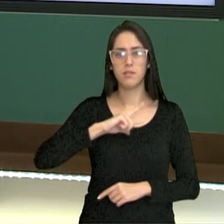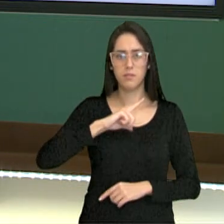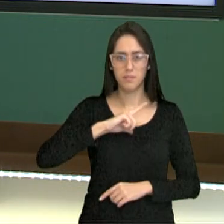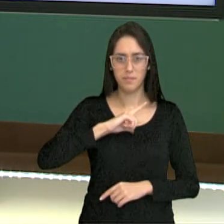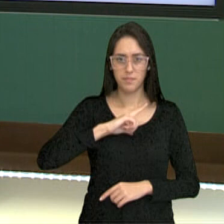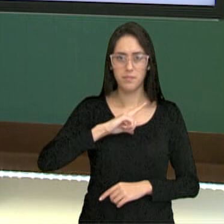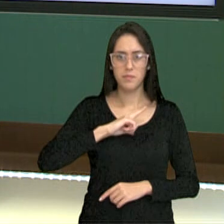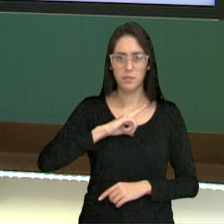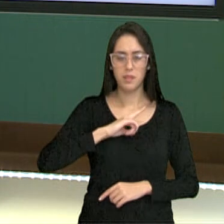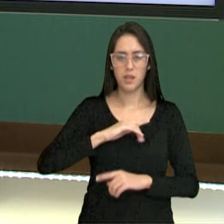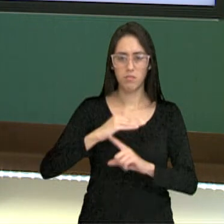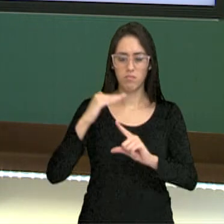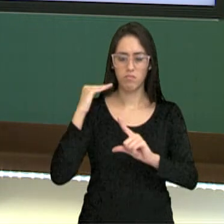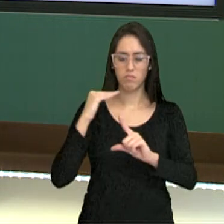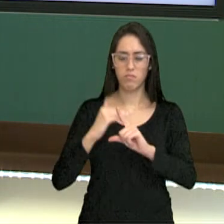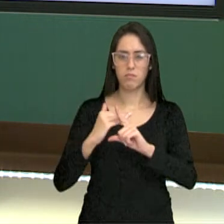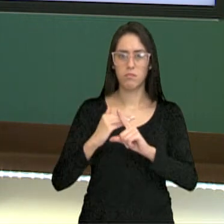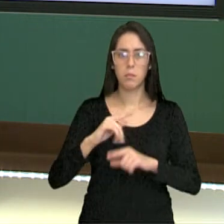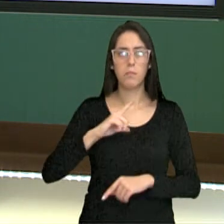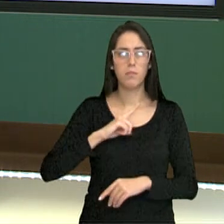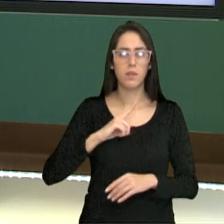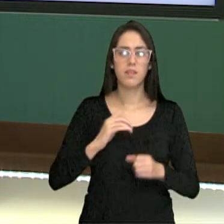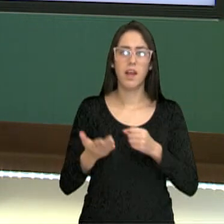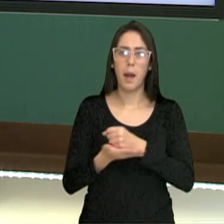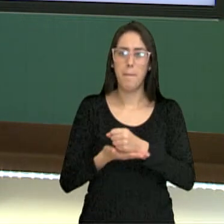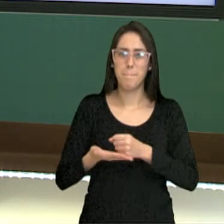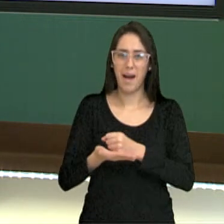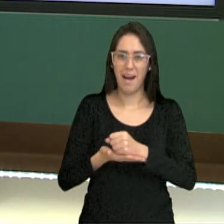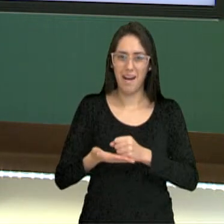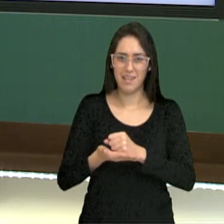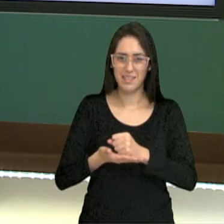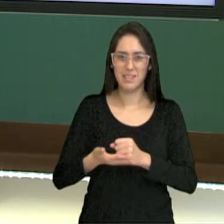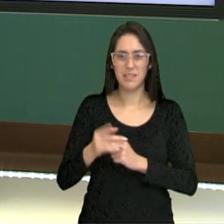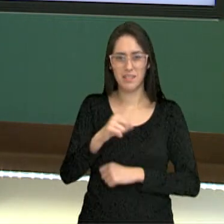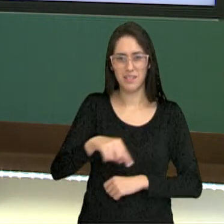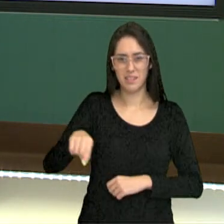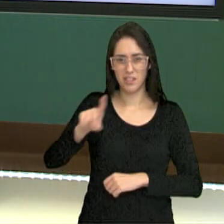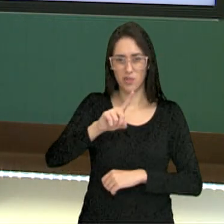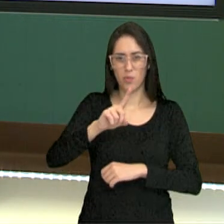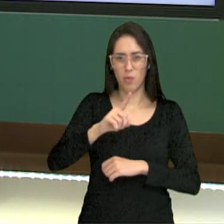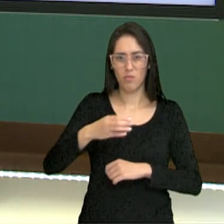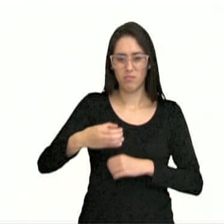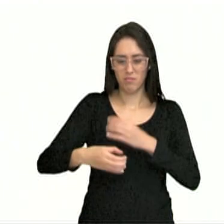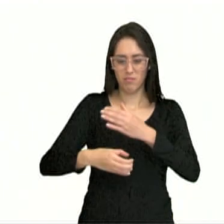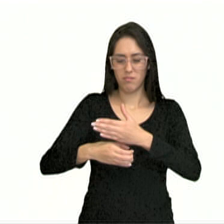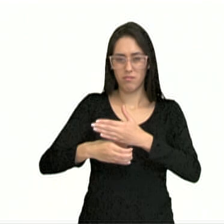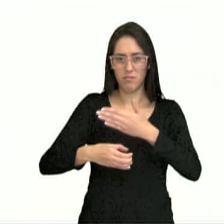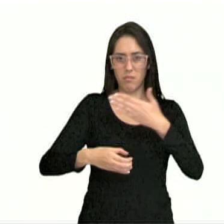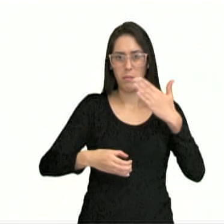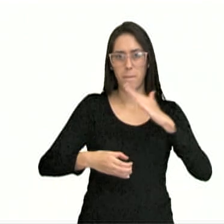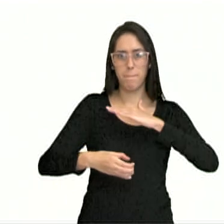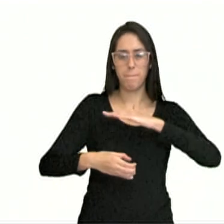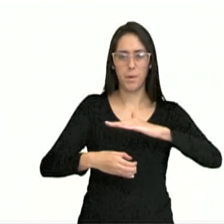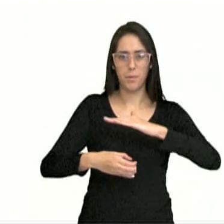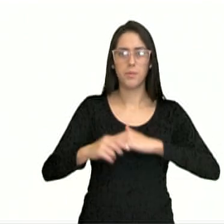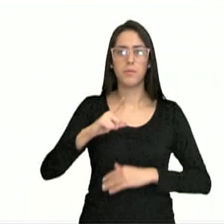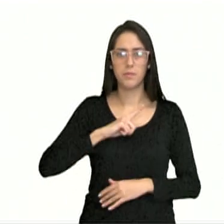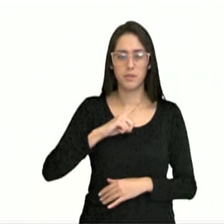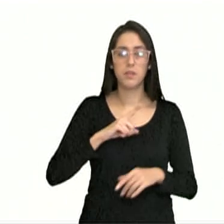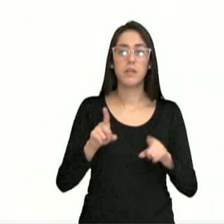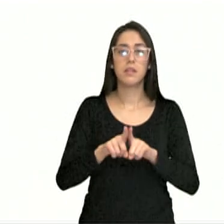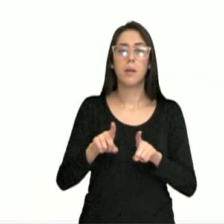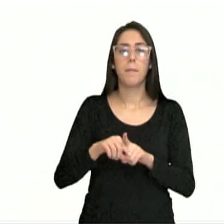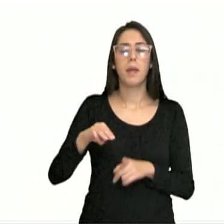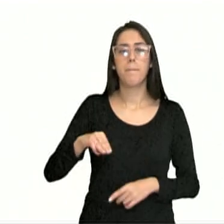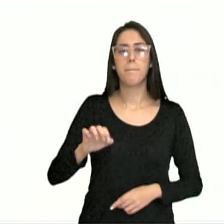à nossa base, né? Que a base do cilindro é exatamente um círculo. E a secção meridiana é a secção que